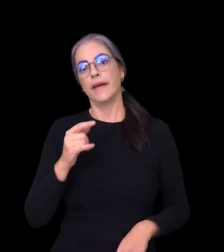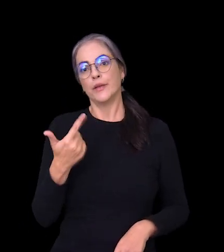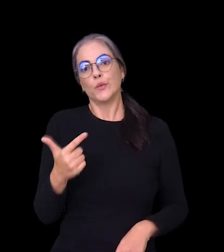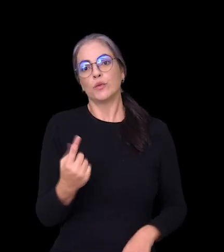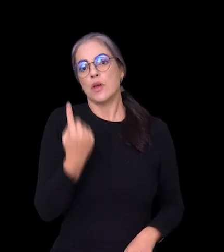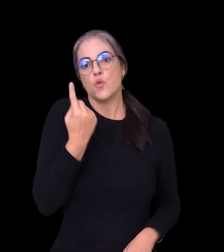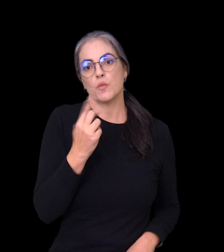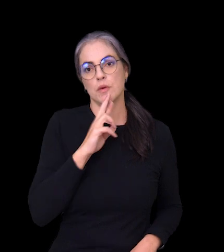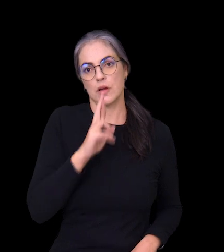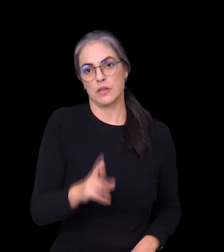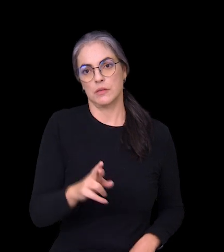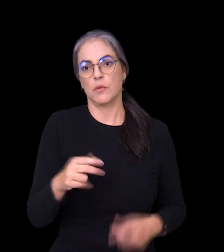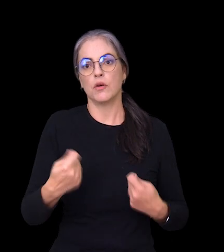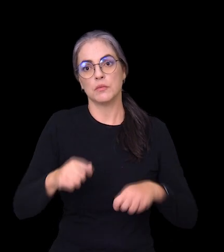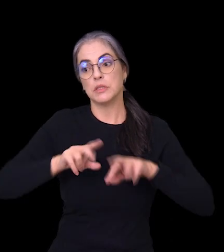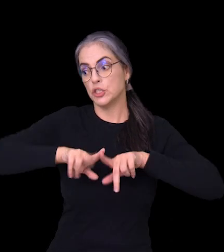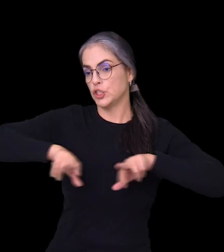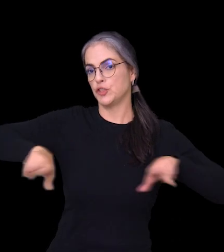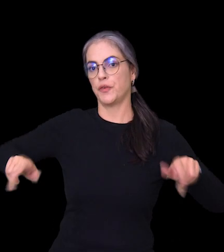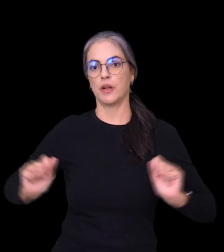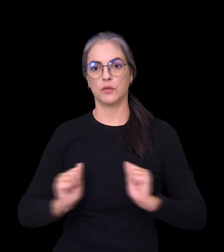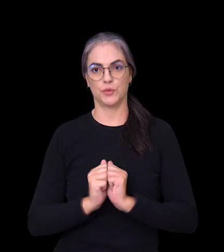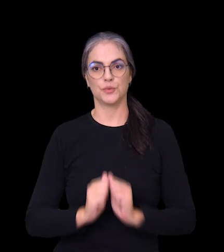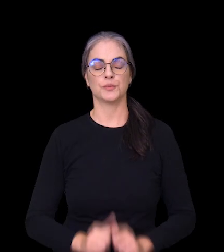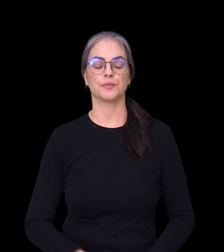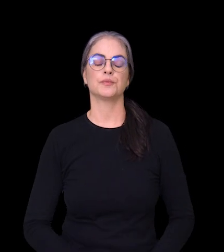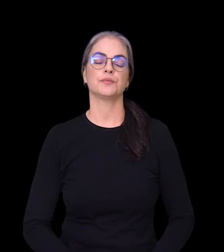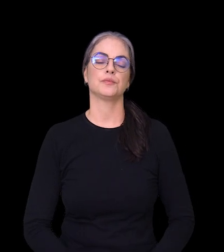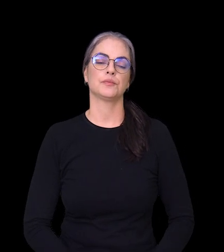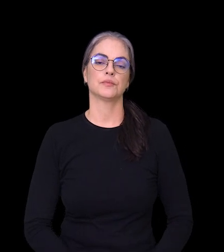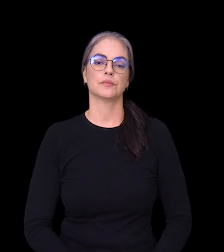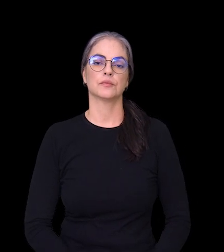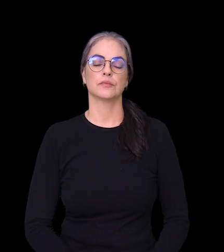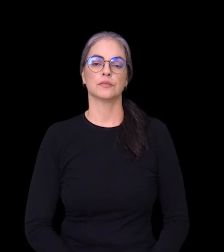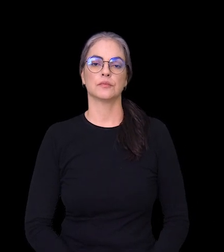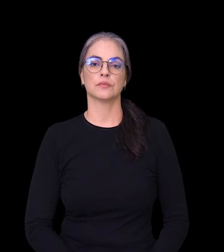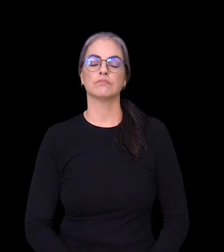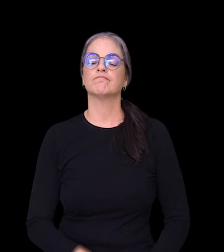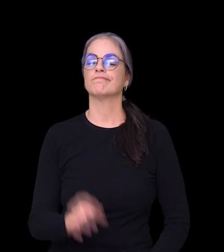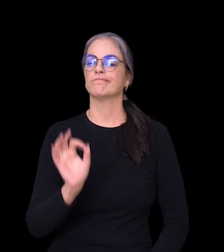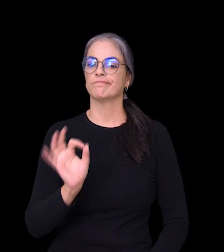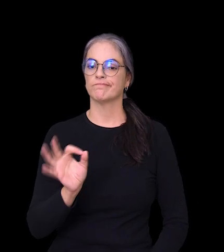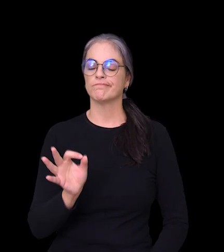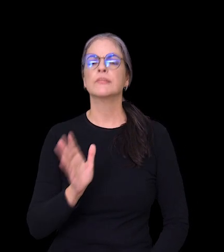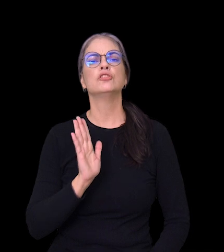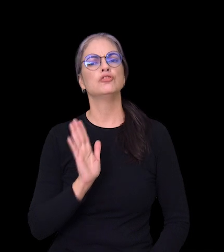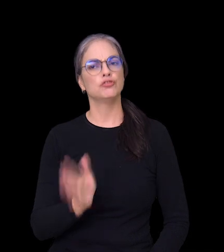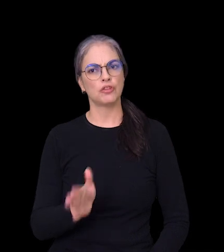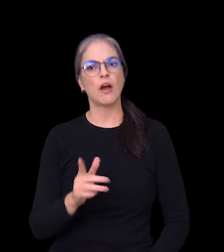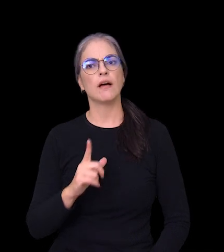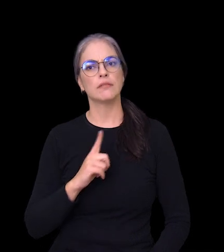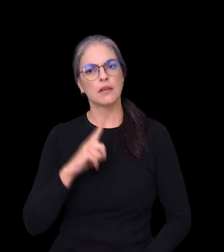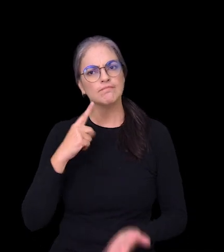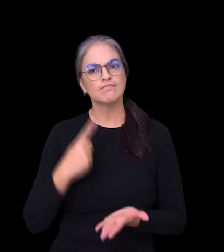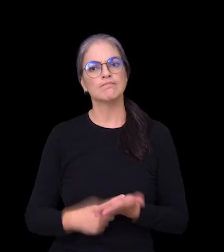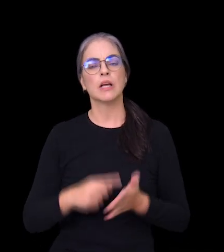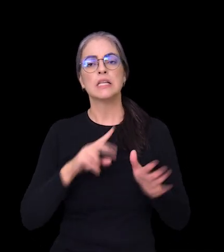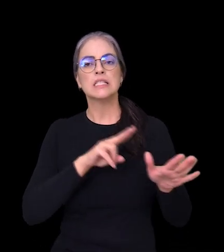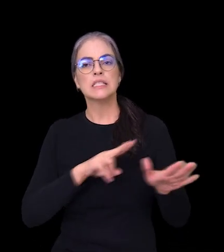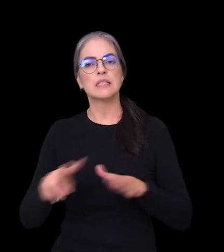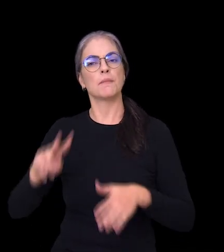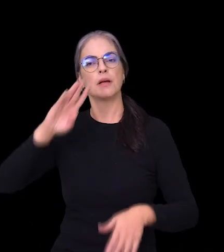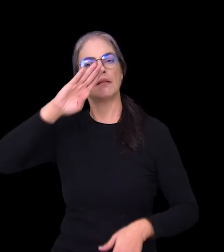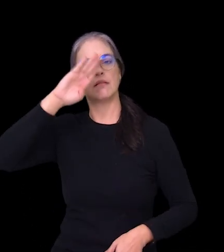ser tratado de várias frentes. A gente já tem até uma Semana Nacional de Prevenção à Gravidez